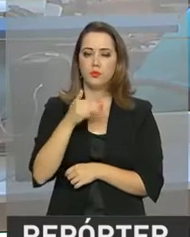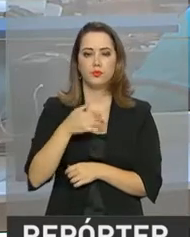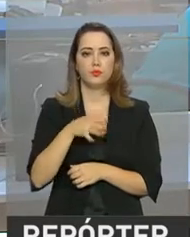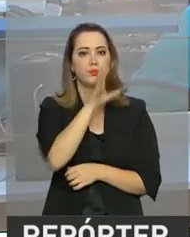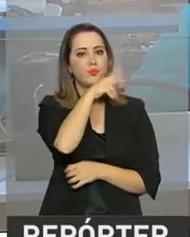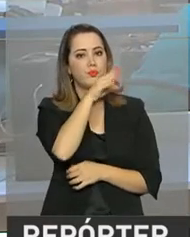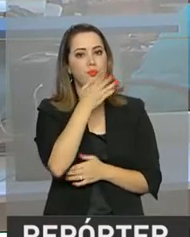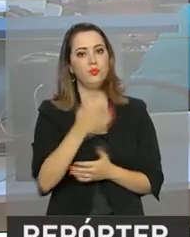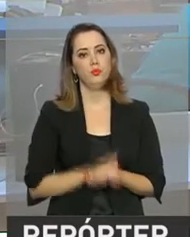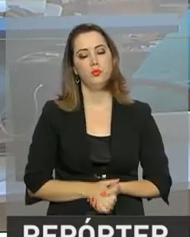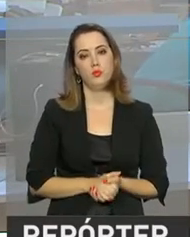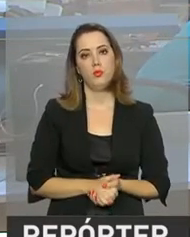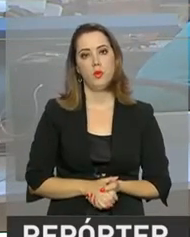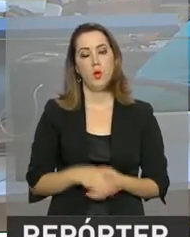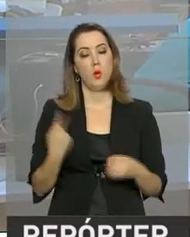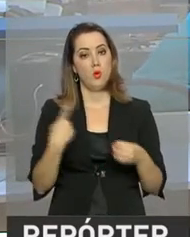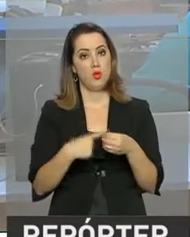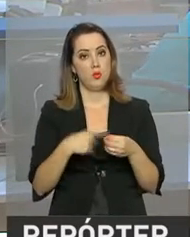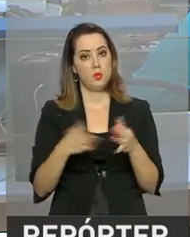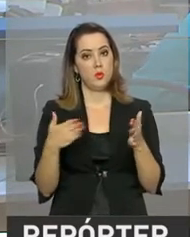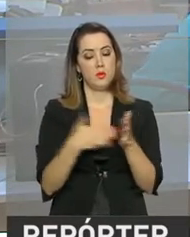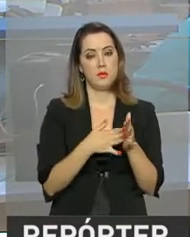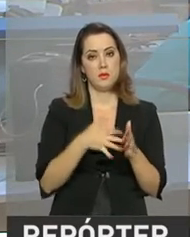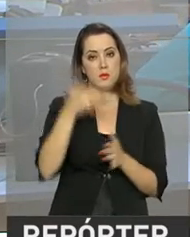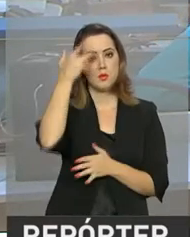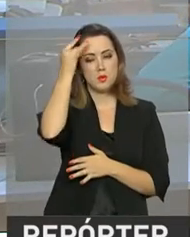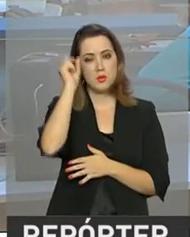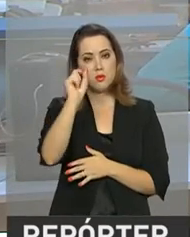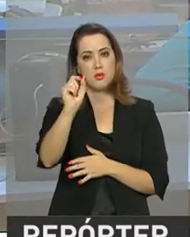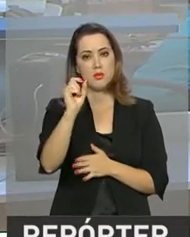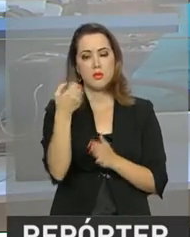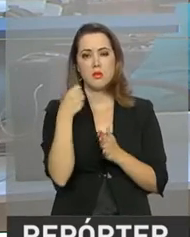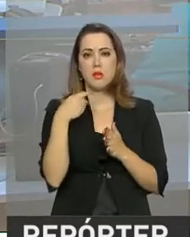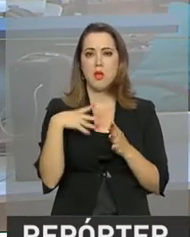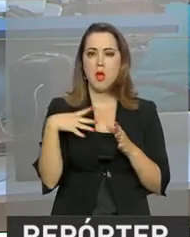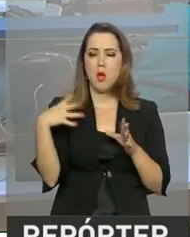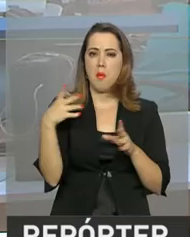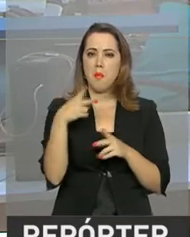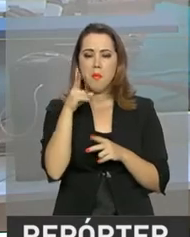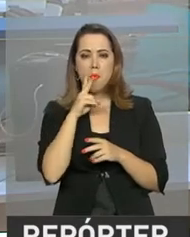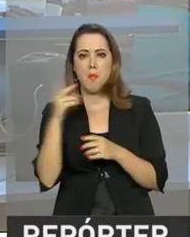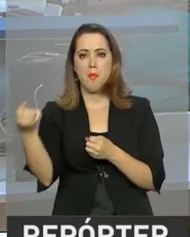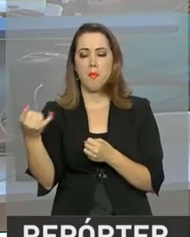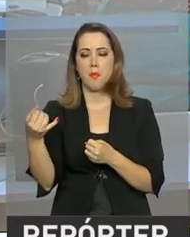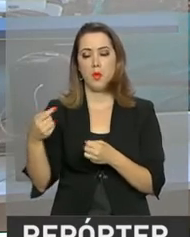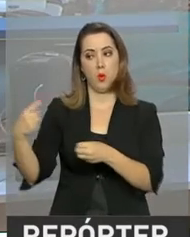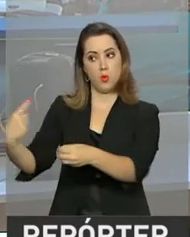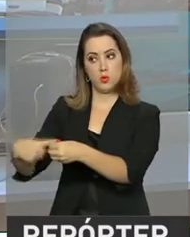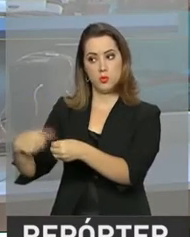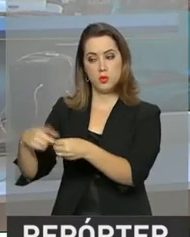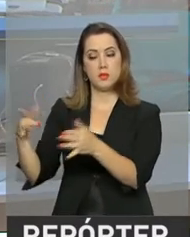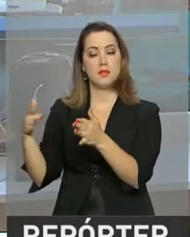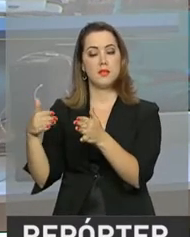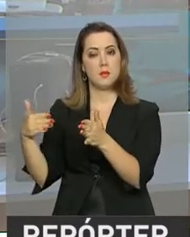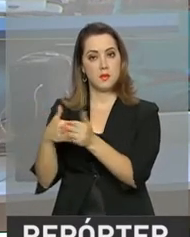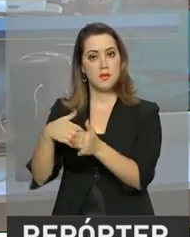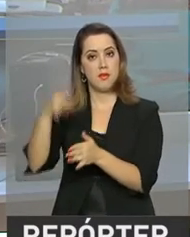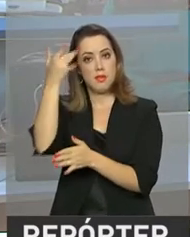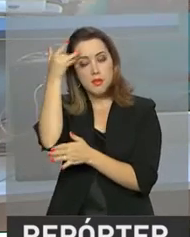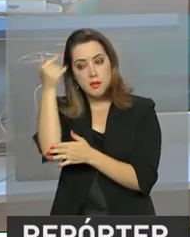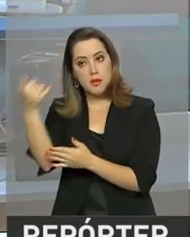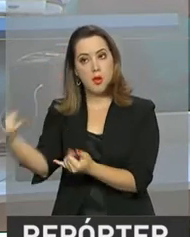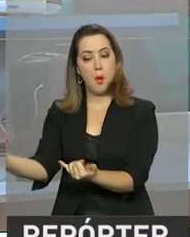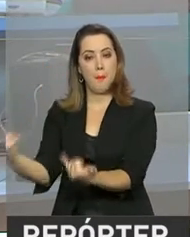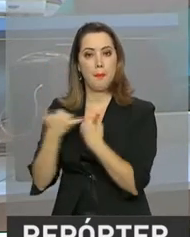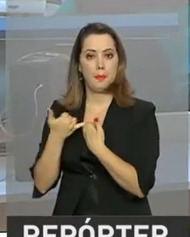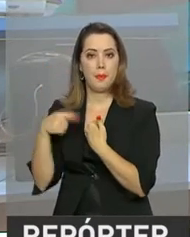os municípios têm até amanhã para cadastrar a prestação de contas dos recursos que recebe do governo federal para o programa